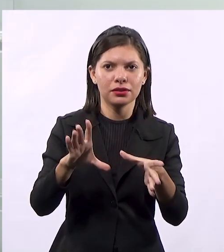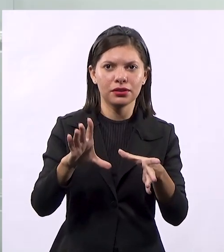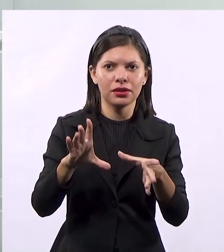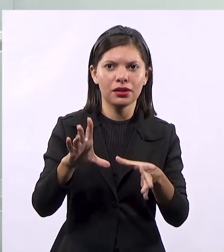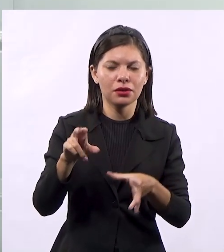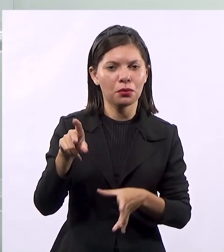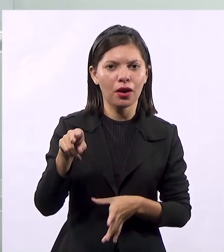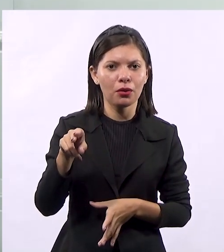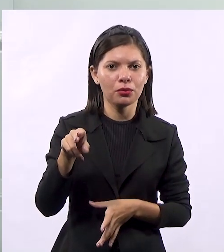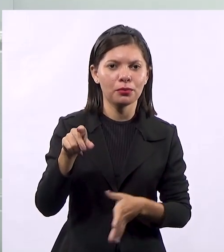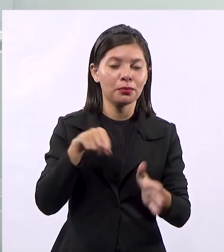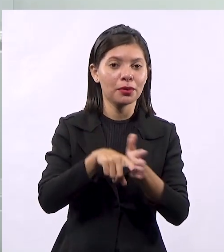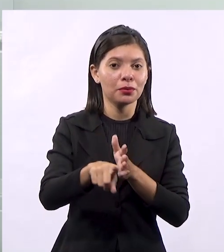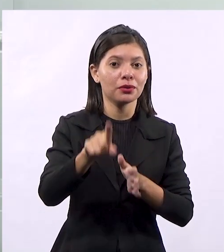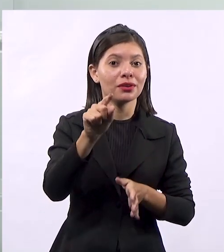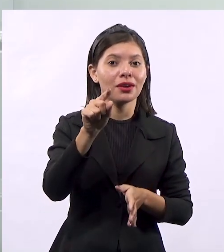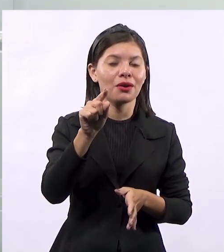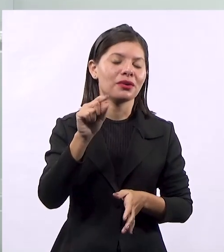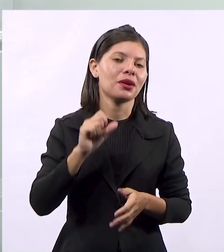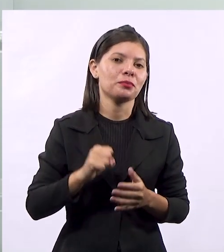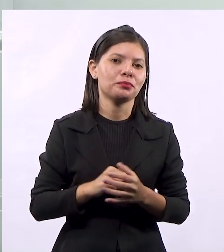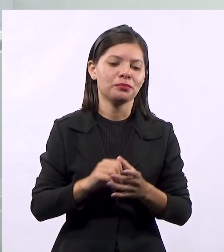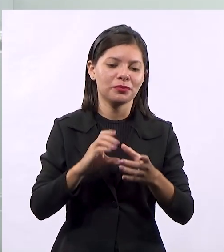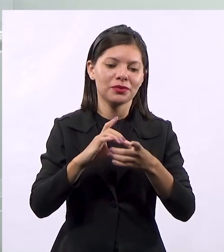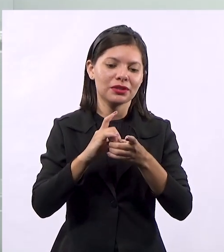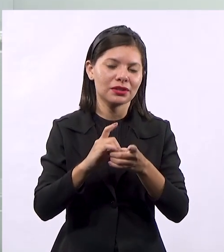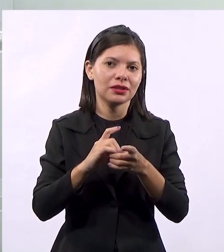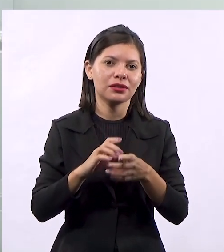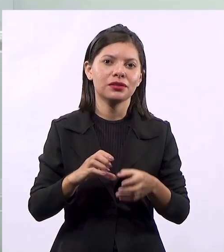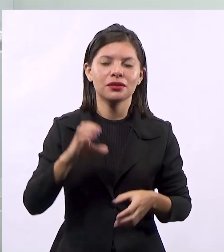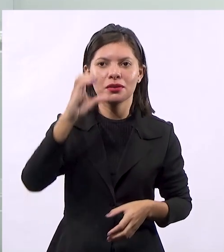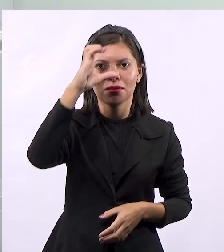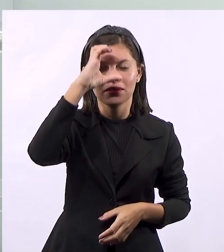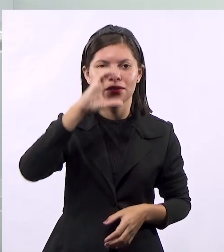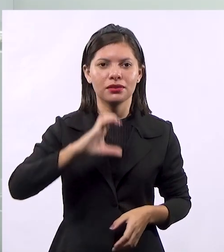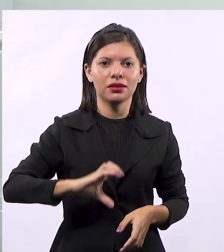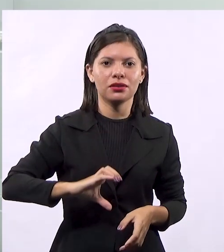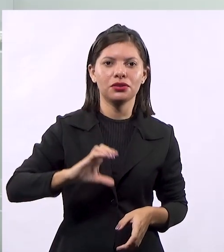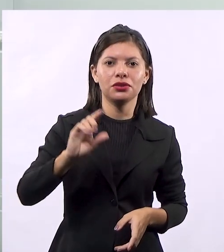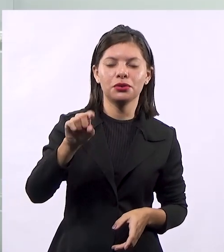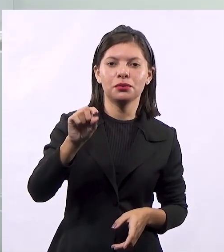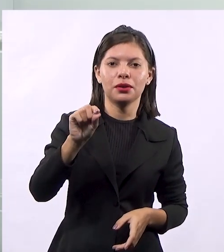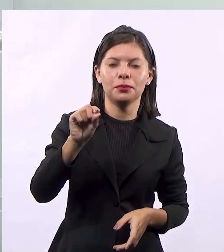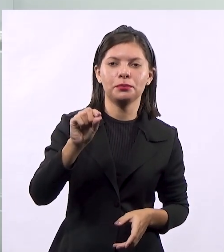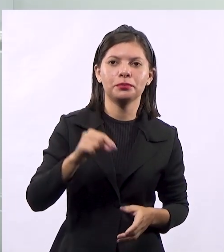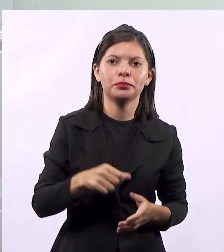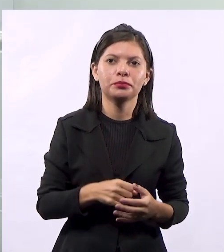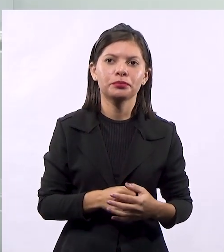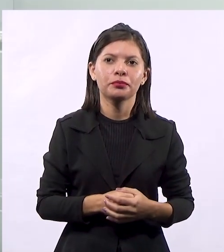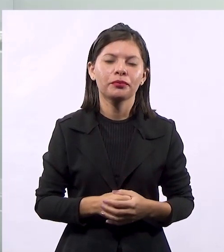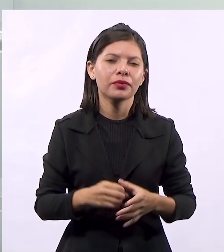que representação? Cidadania é o mesmo que democracia? Cidadania